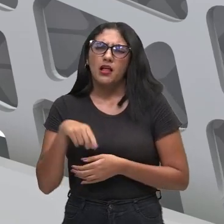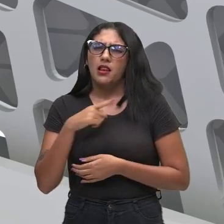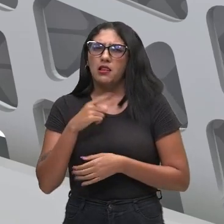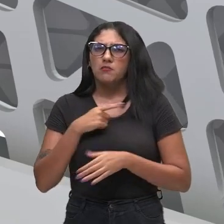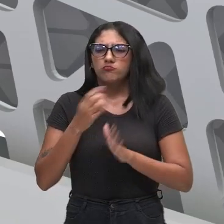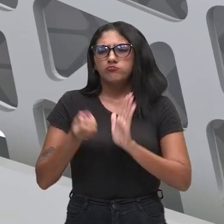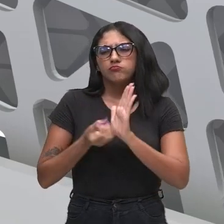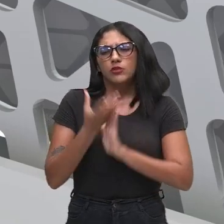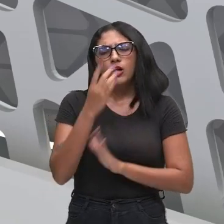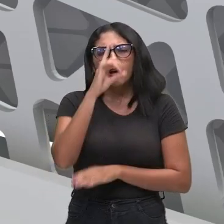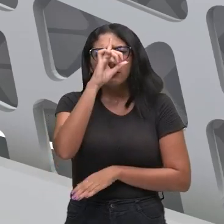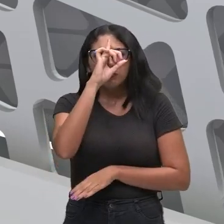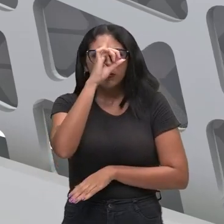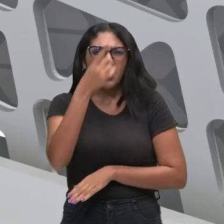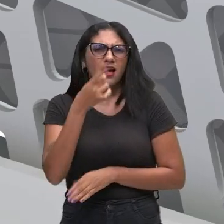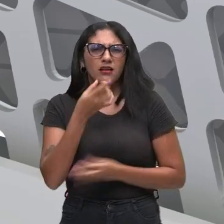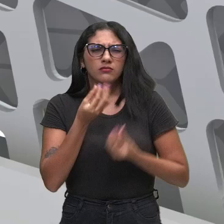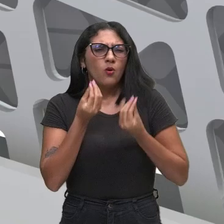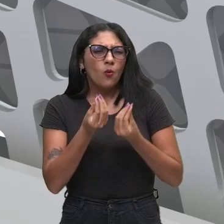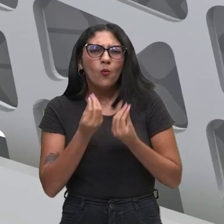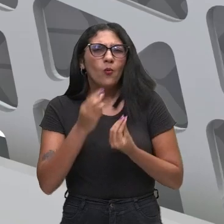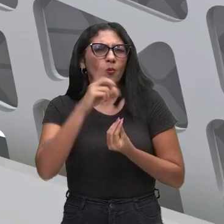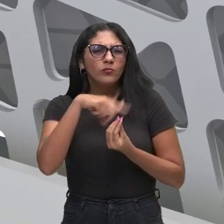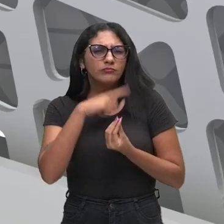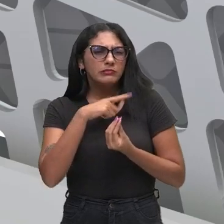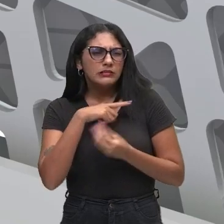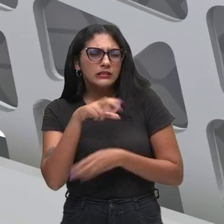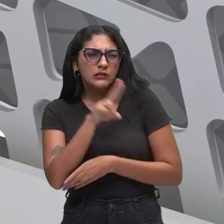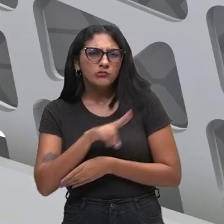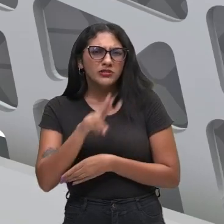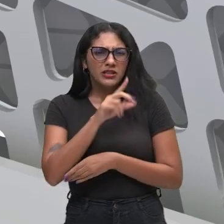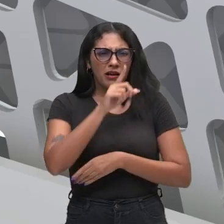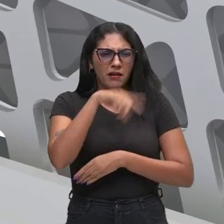e deixada lá, para que isso vai servir, nessa